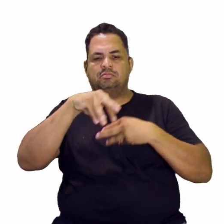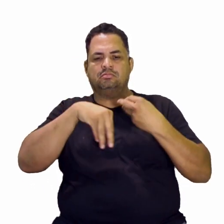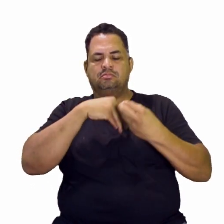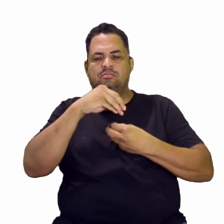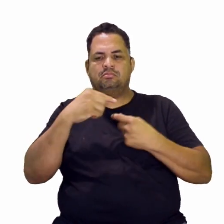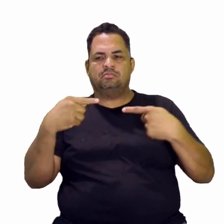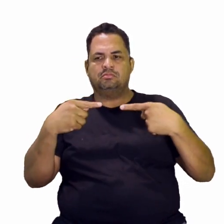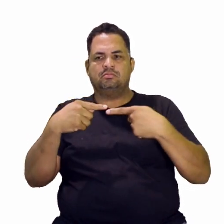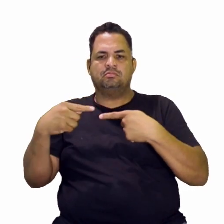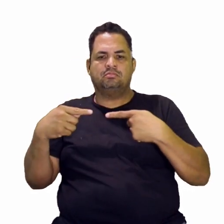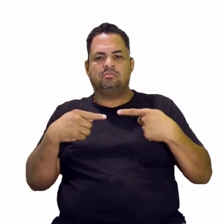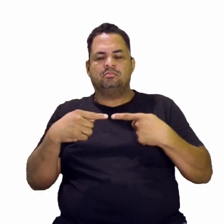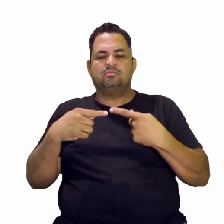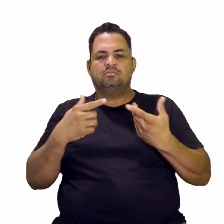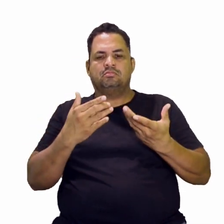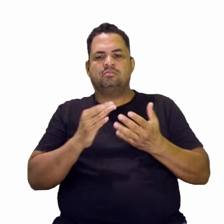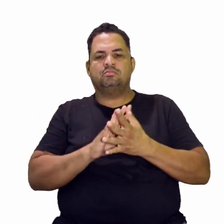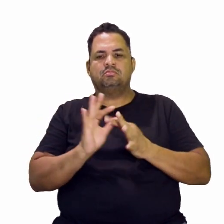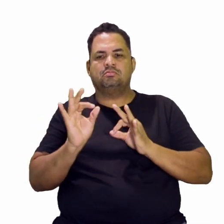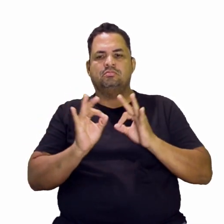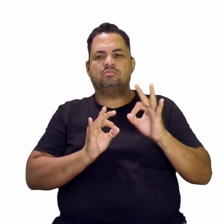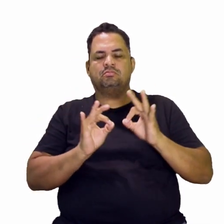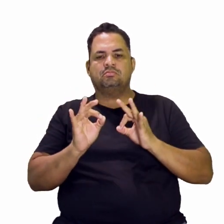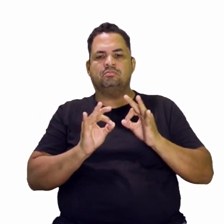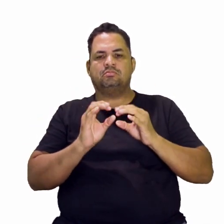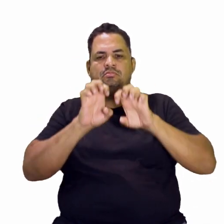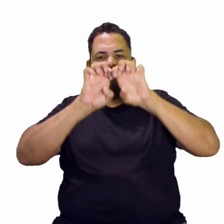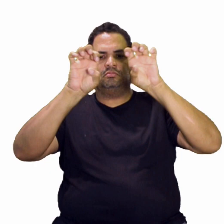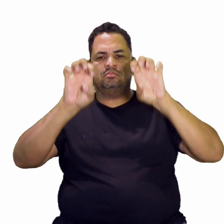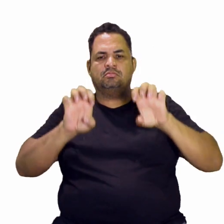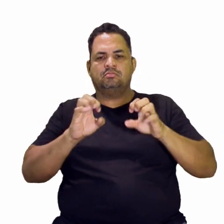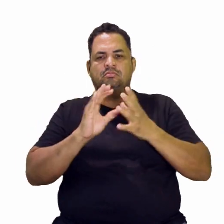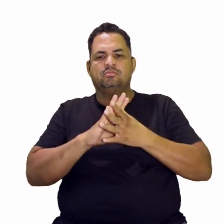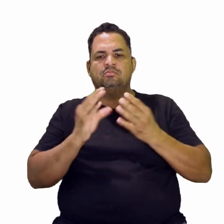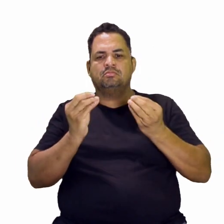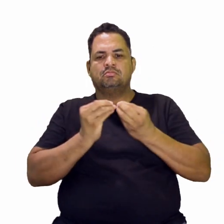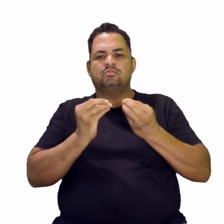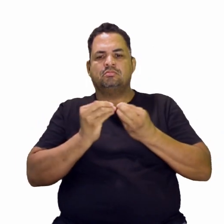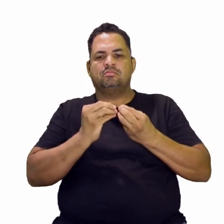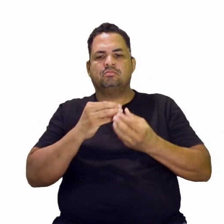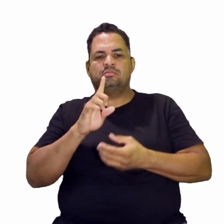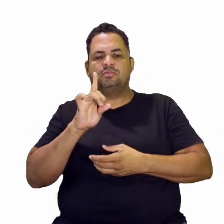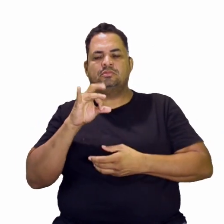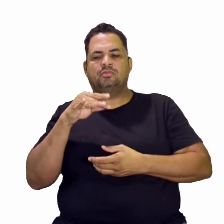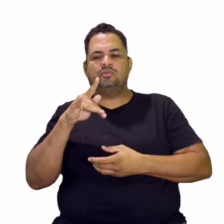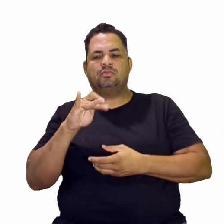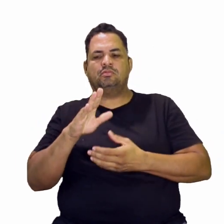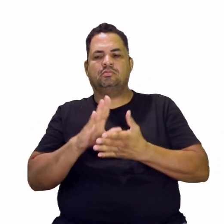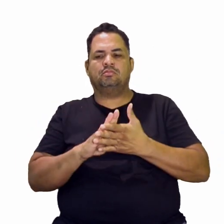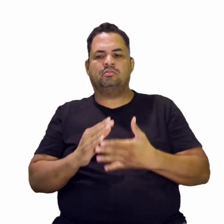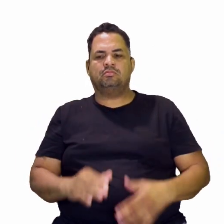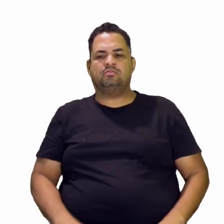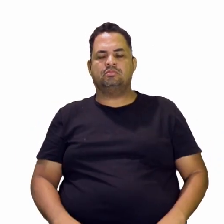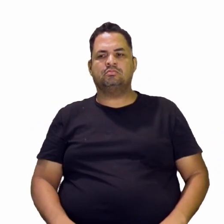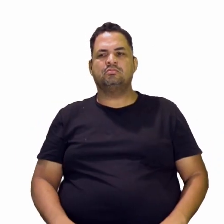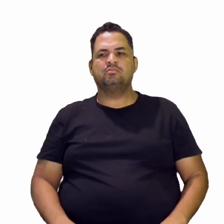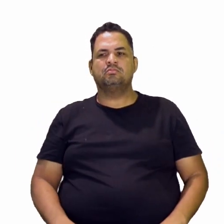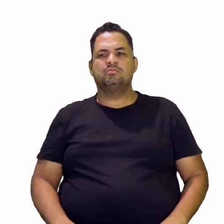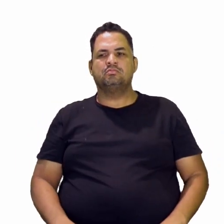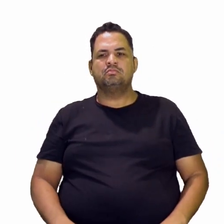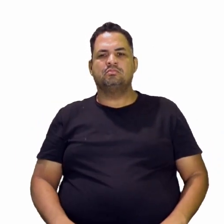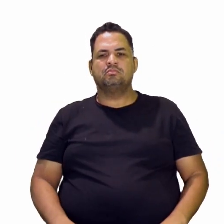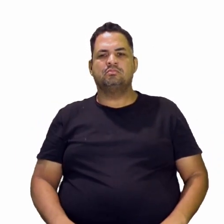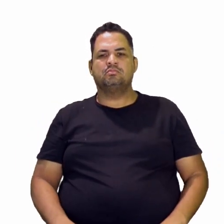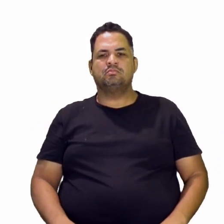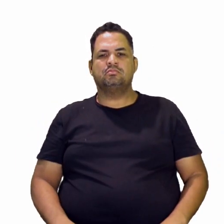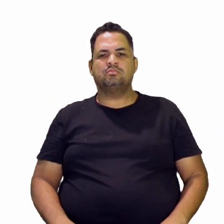está relacionada a essa formação da estrutura da molécula da água, que é dipolo, tá bom? Vamos